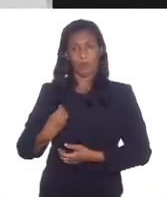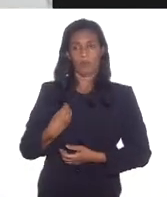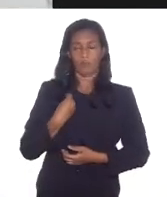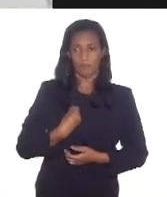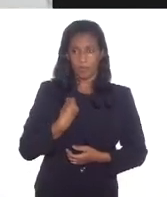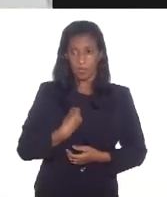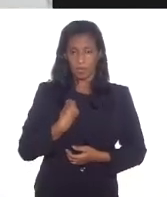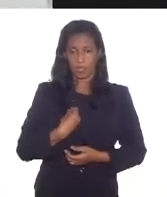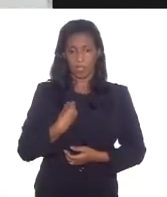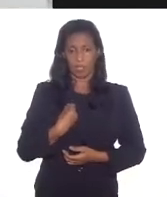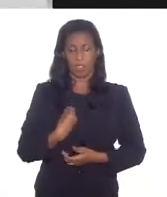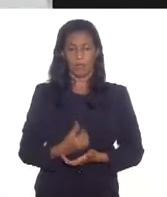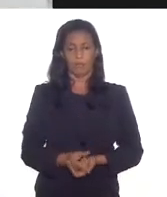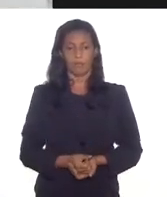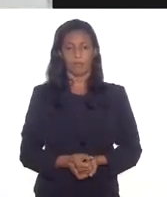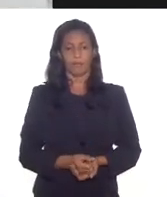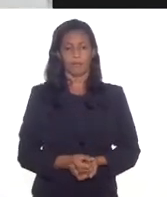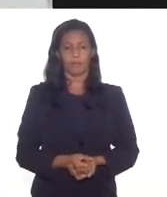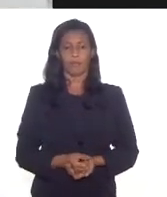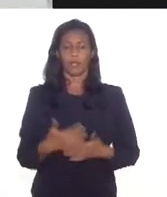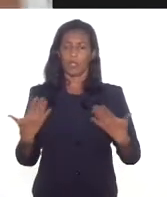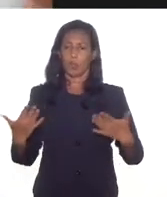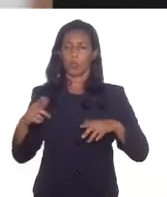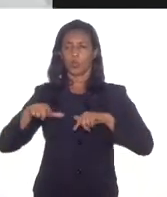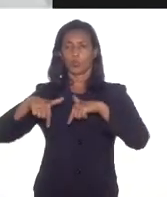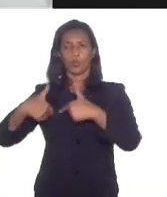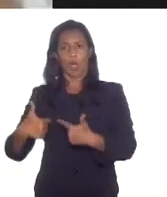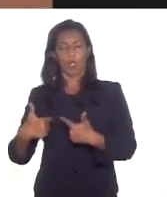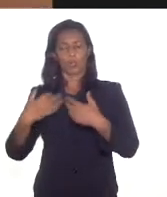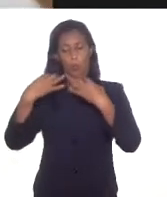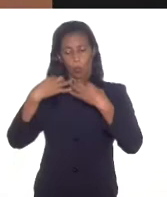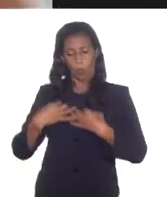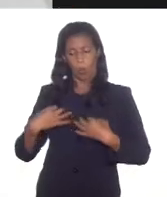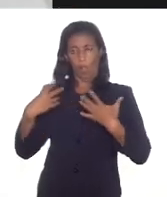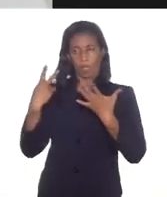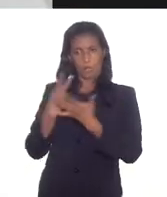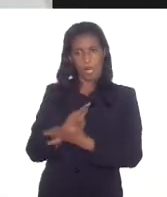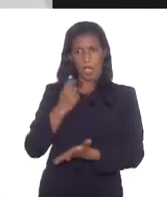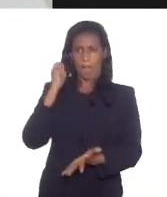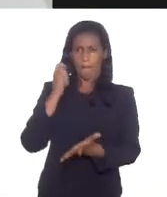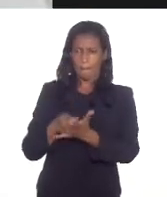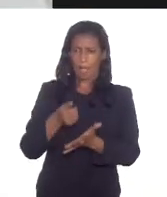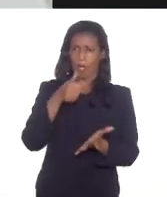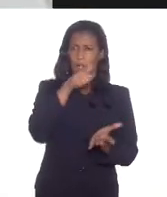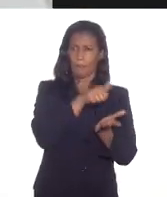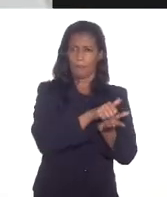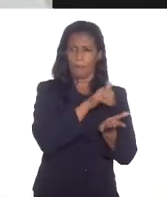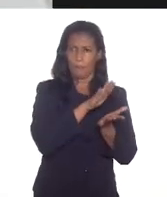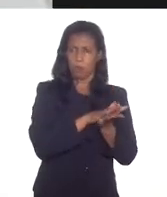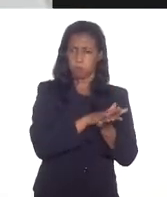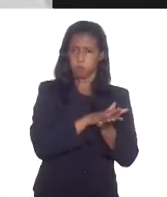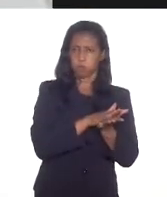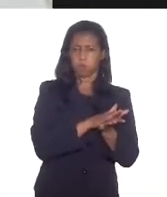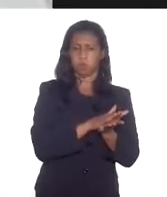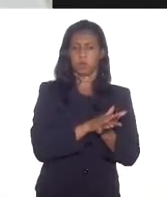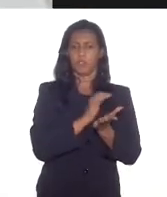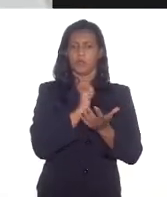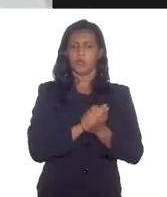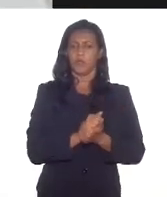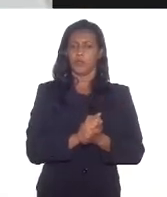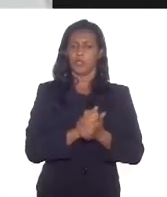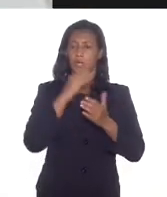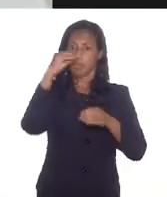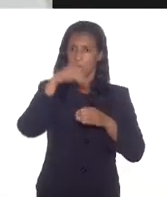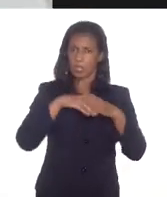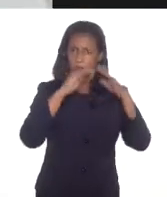as vidas que, obviamente, atuam de forma correta, pagando seus impostos e atuando dentro da dignidade e do